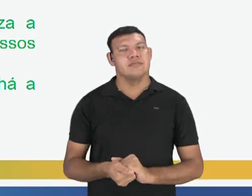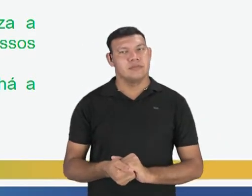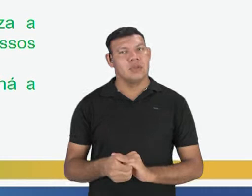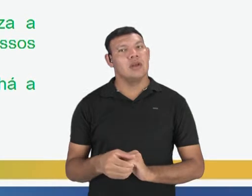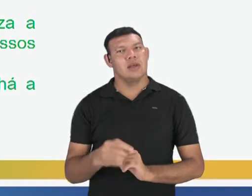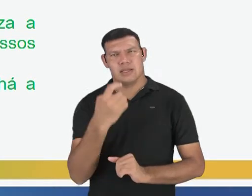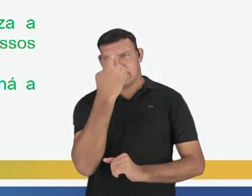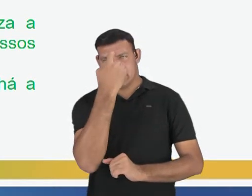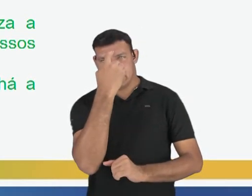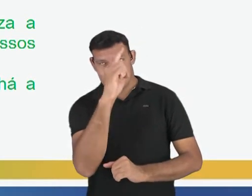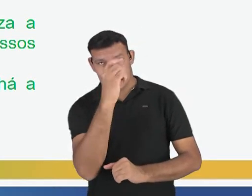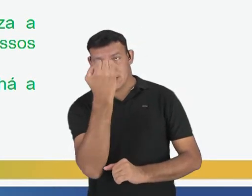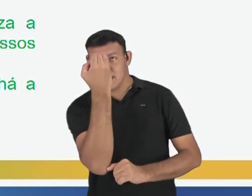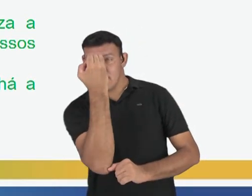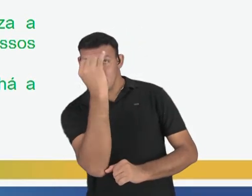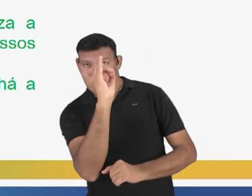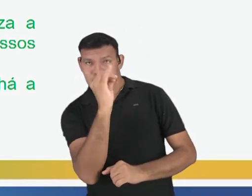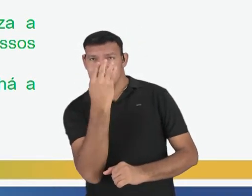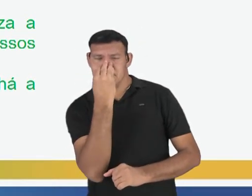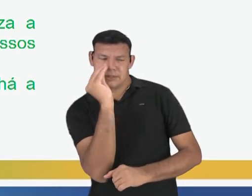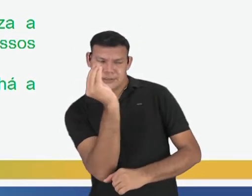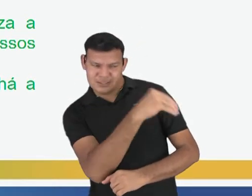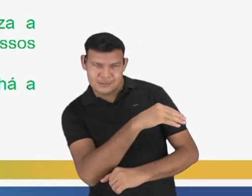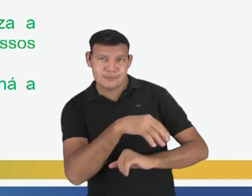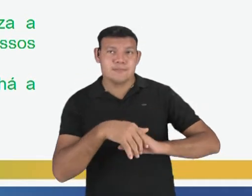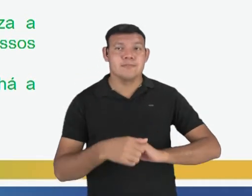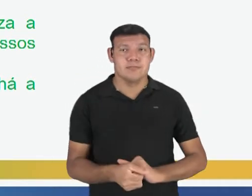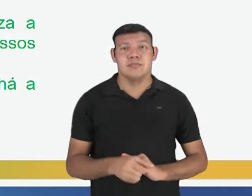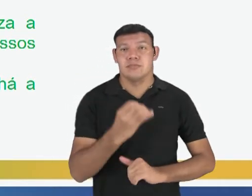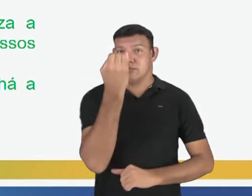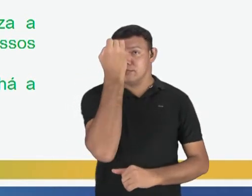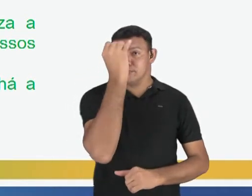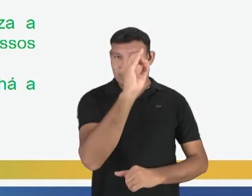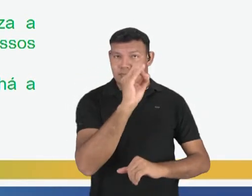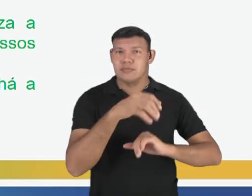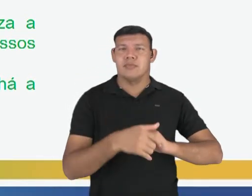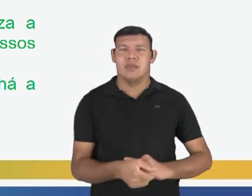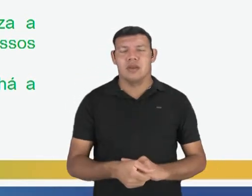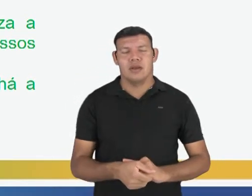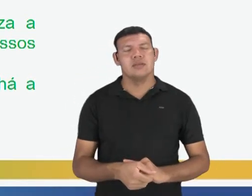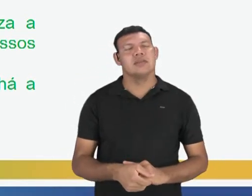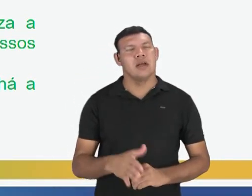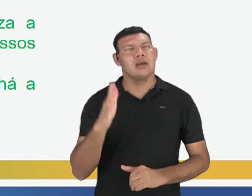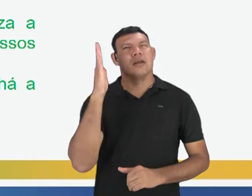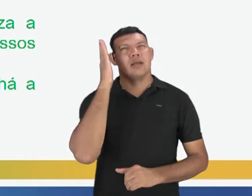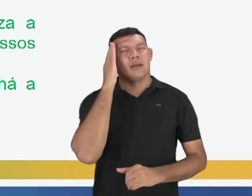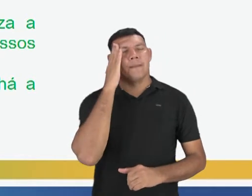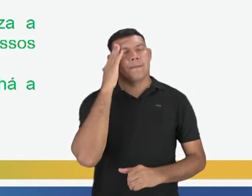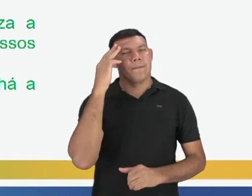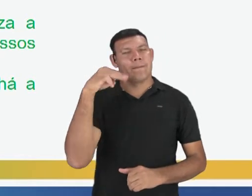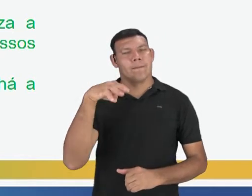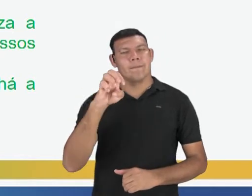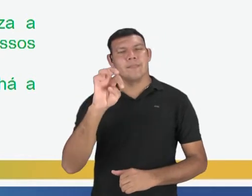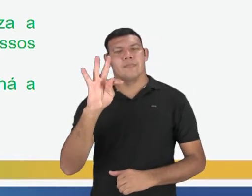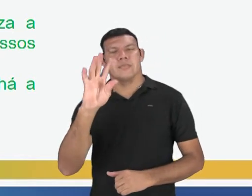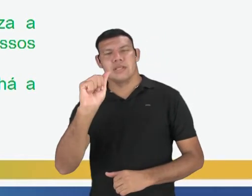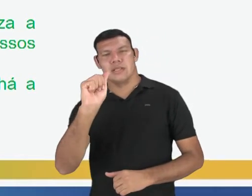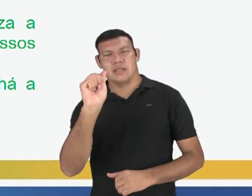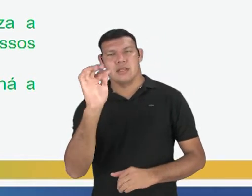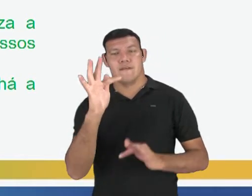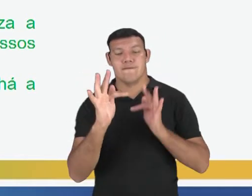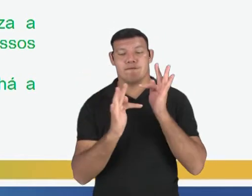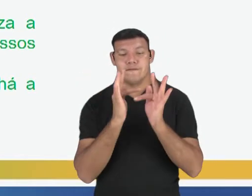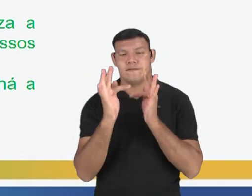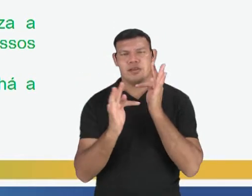se opor a tudo isso. A rejeição do idealismo, que é essa ideia concebida de metafísica, que realmente existe